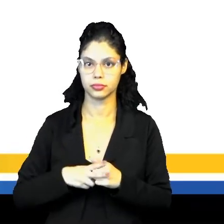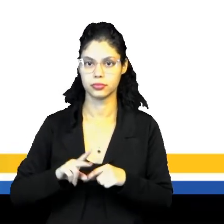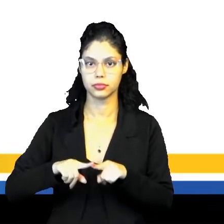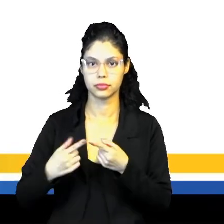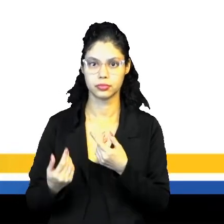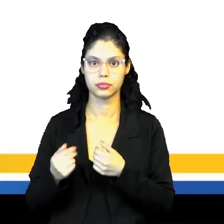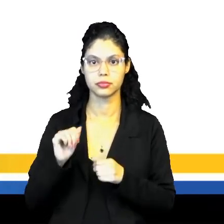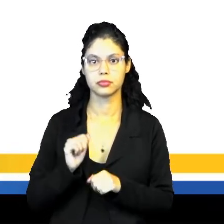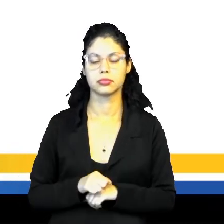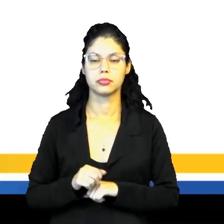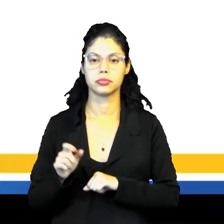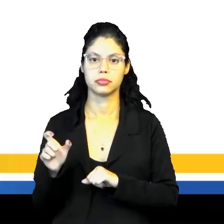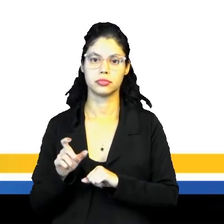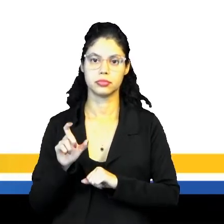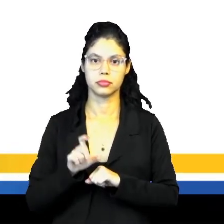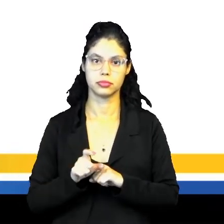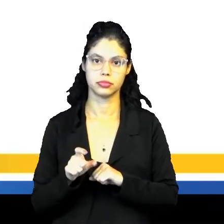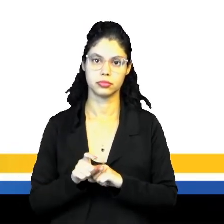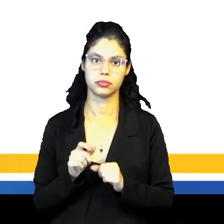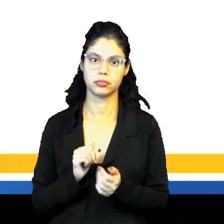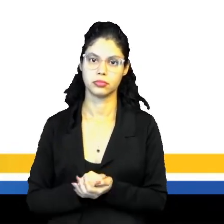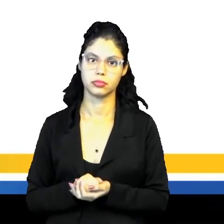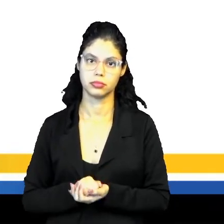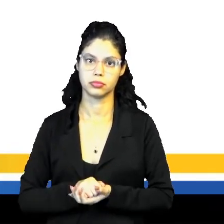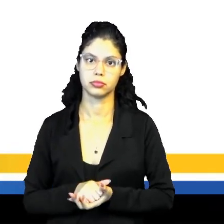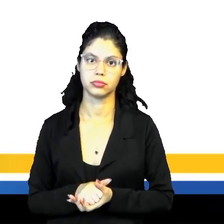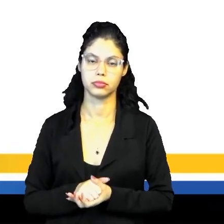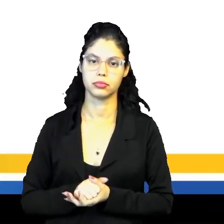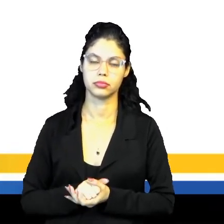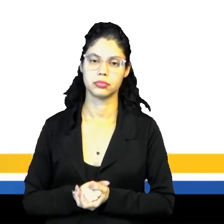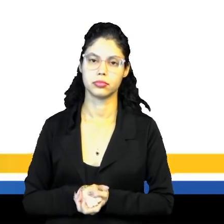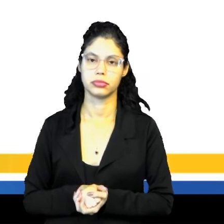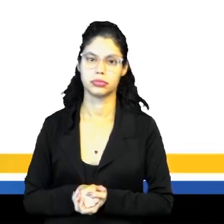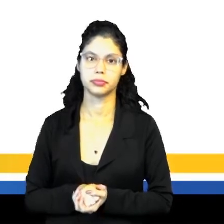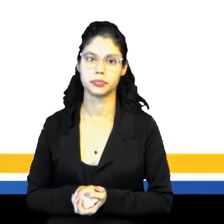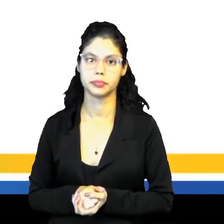por o substantivo mesmo, o vinho, que é esse de tomar, tá?